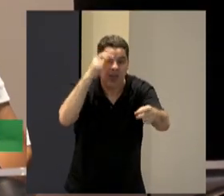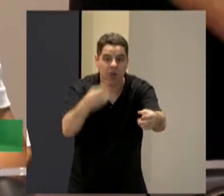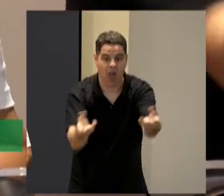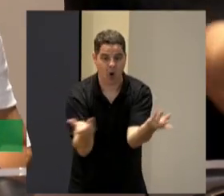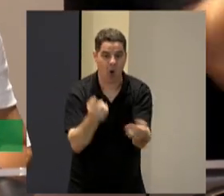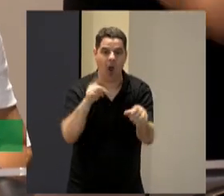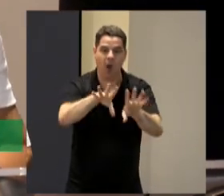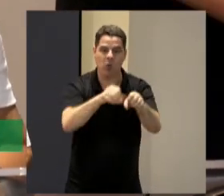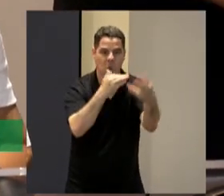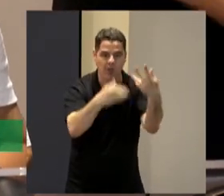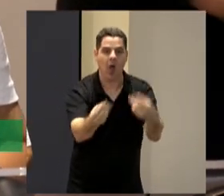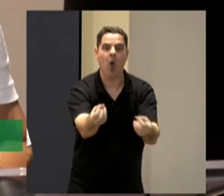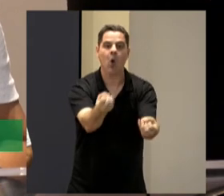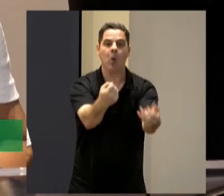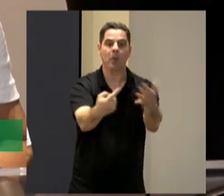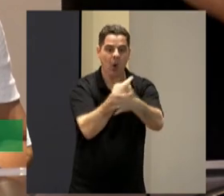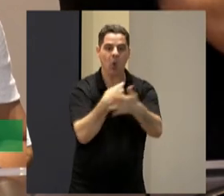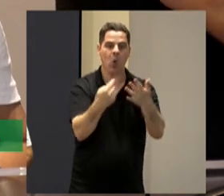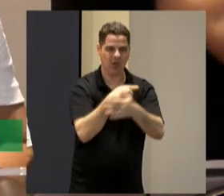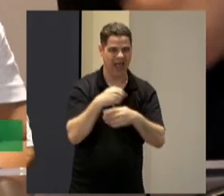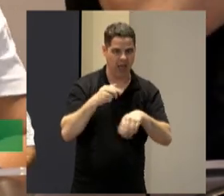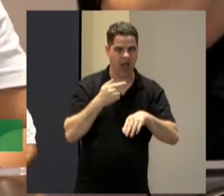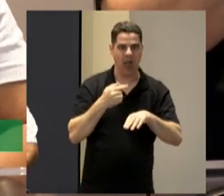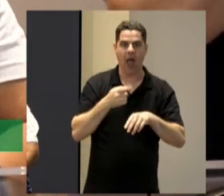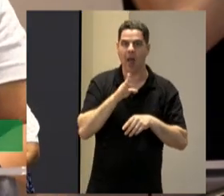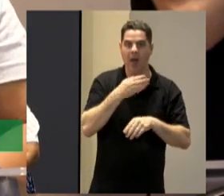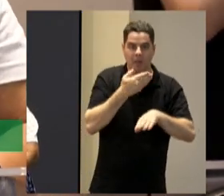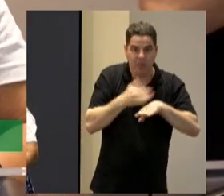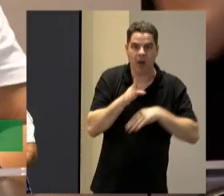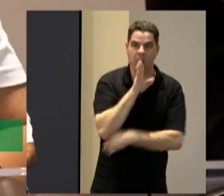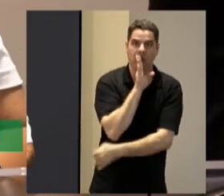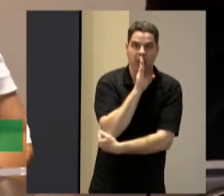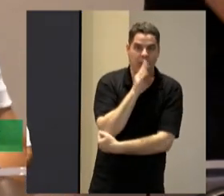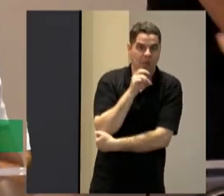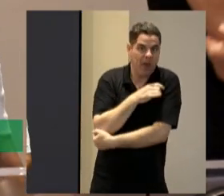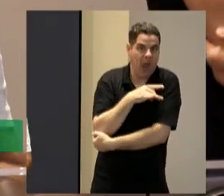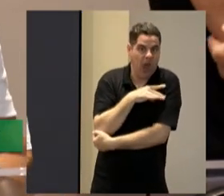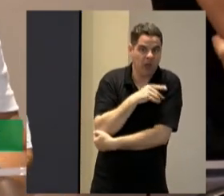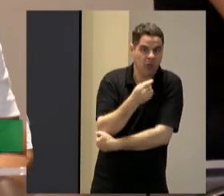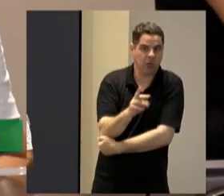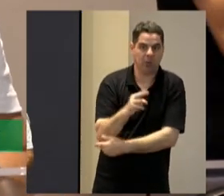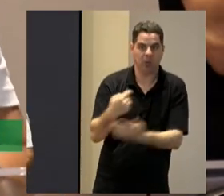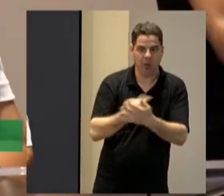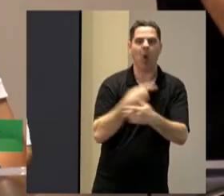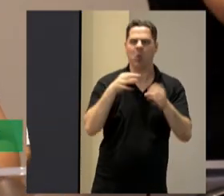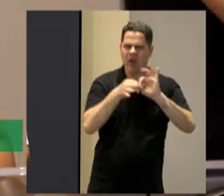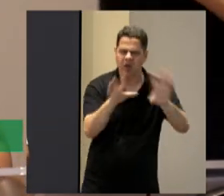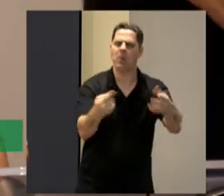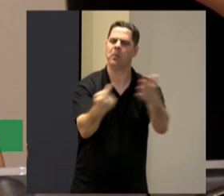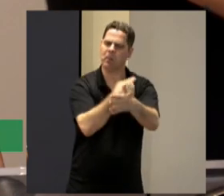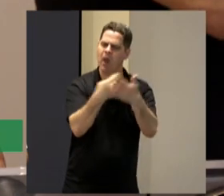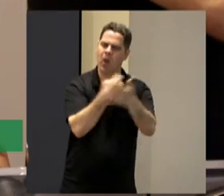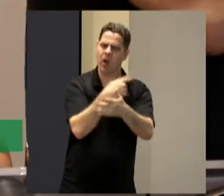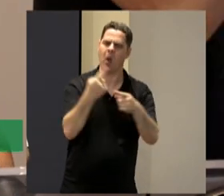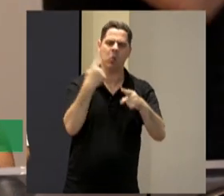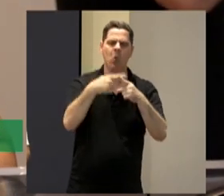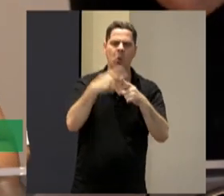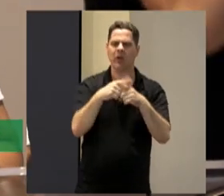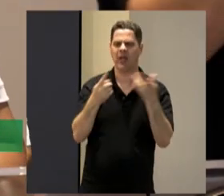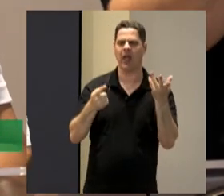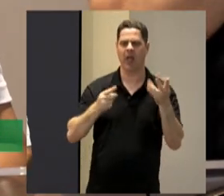lugar de formação. Então, eu vejo, exatamente por conta desse